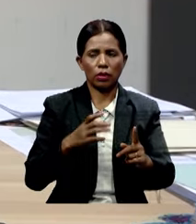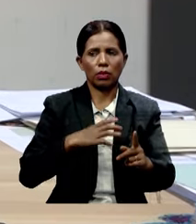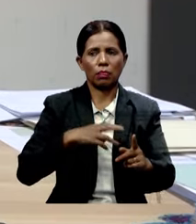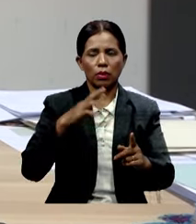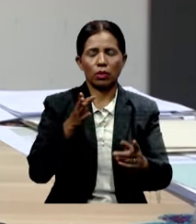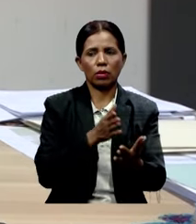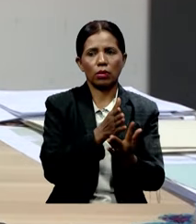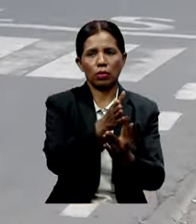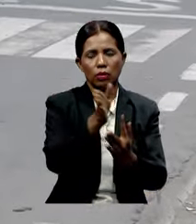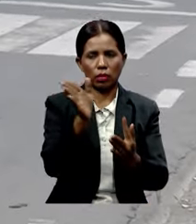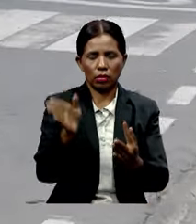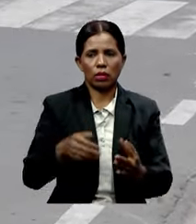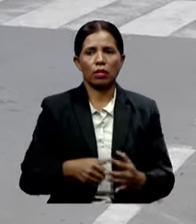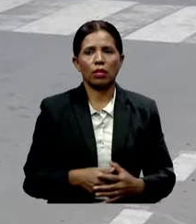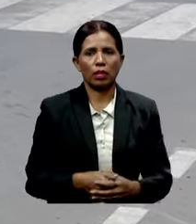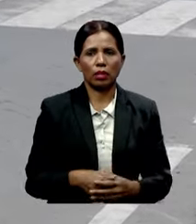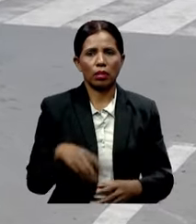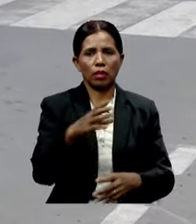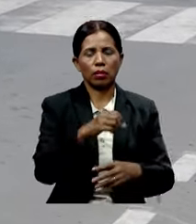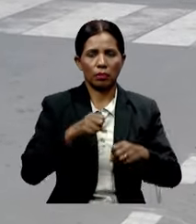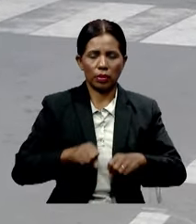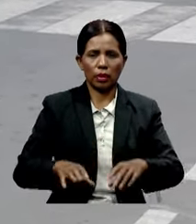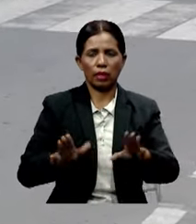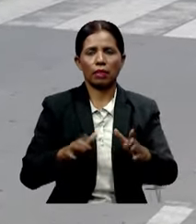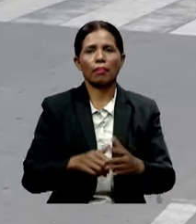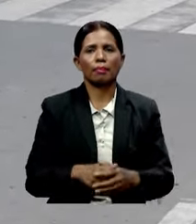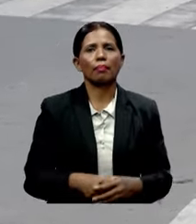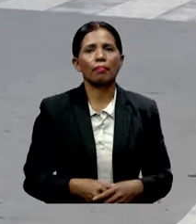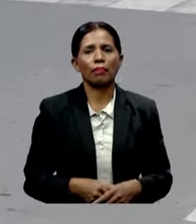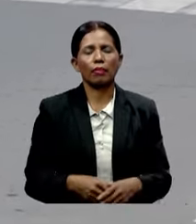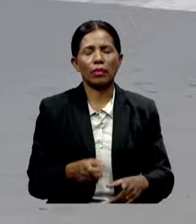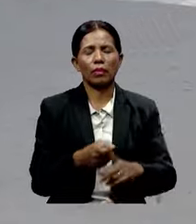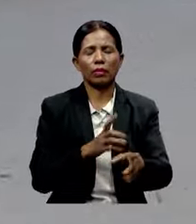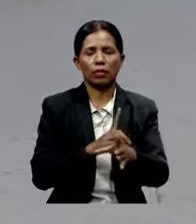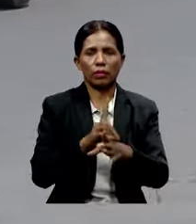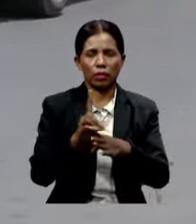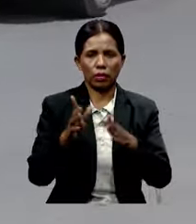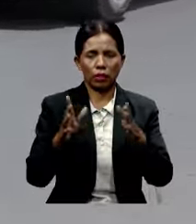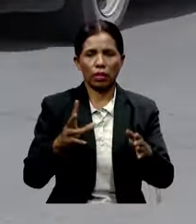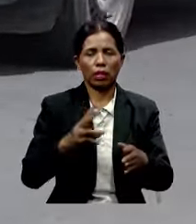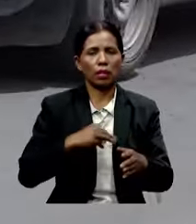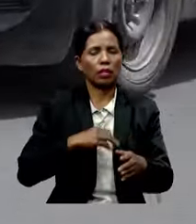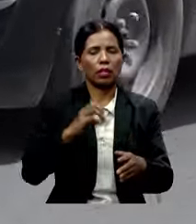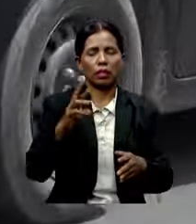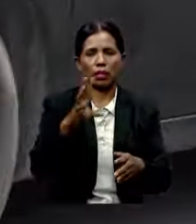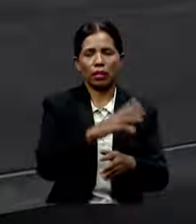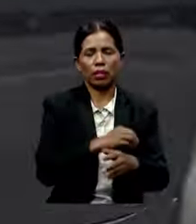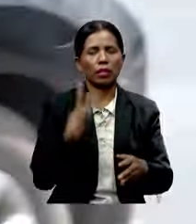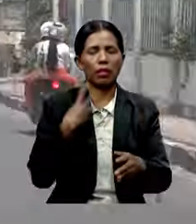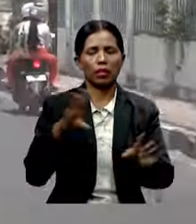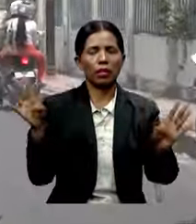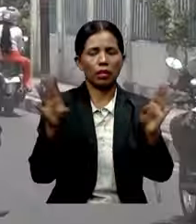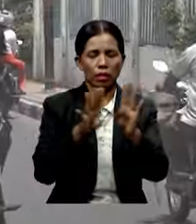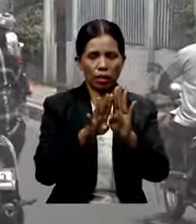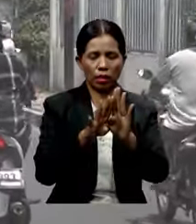tumba iha parte Campo Alor nian tasiba. Nemo sana osi dirasang mandarin nian tesiba, ita se taka, ita